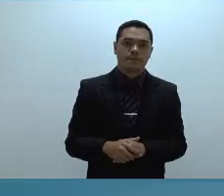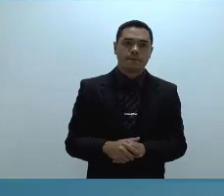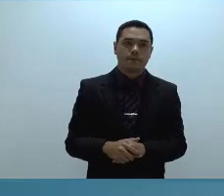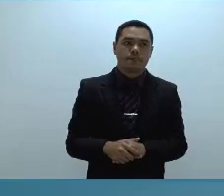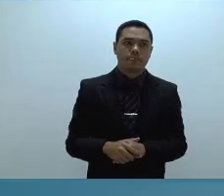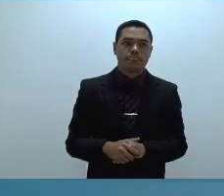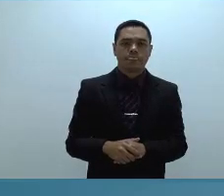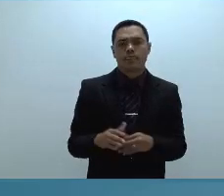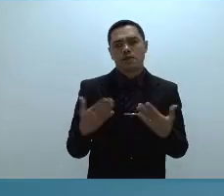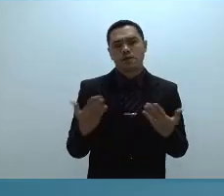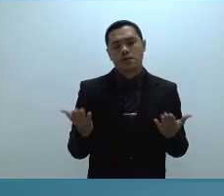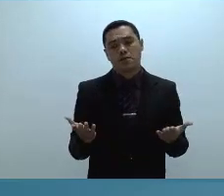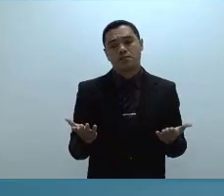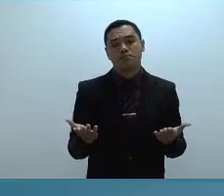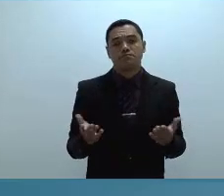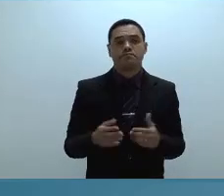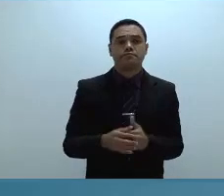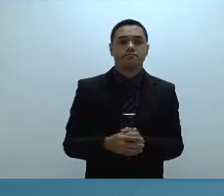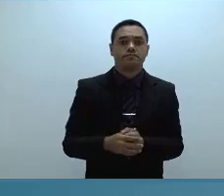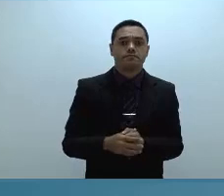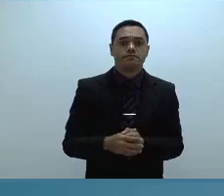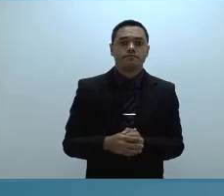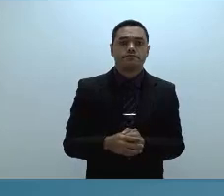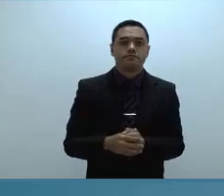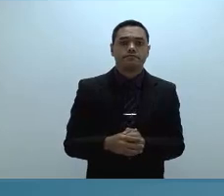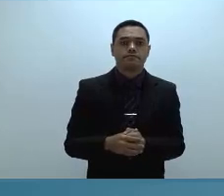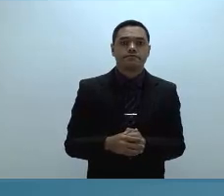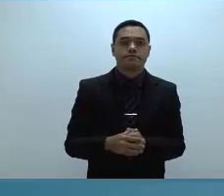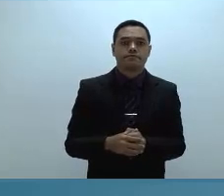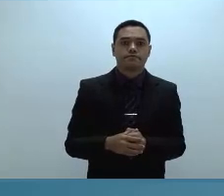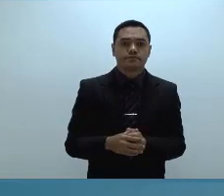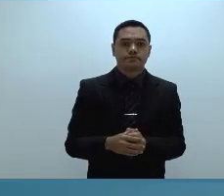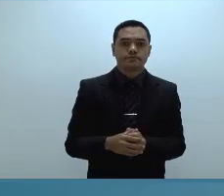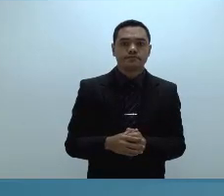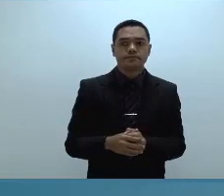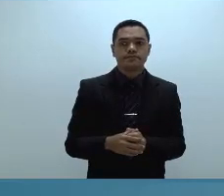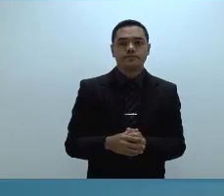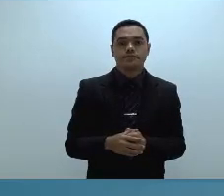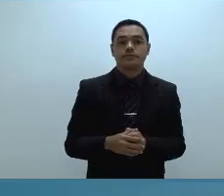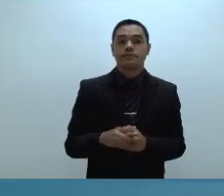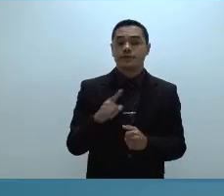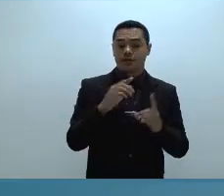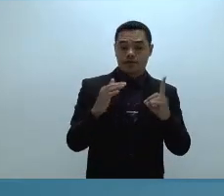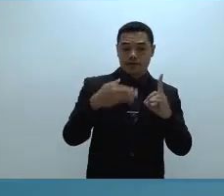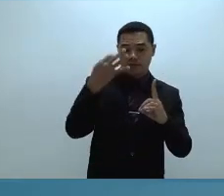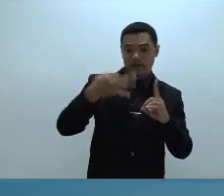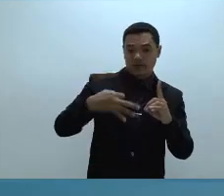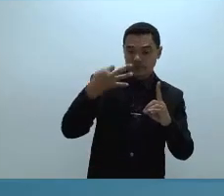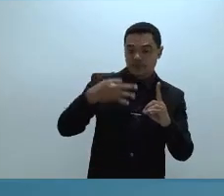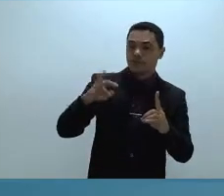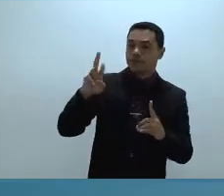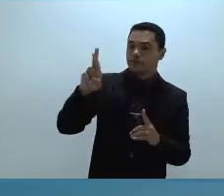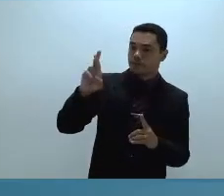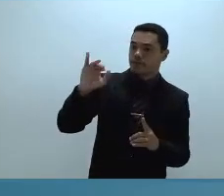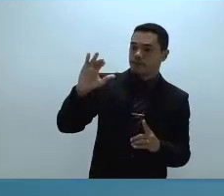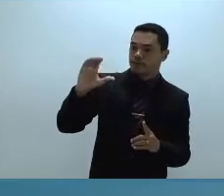É isso que nós temos que levar em conta. É tudo isso. Pegando o gancho do Eduardo Ricardo, por